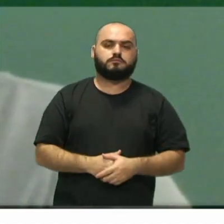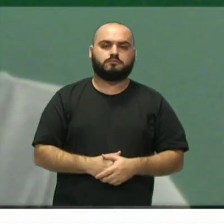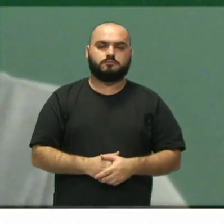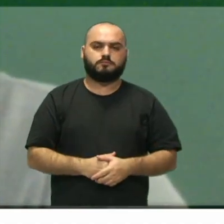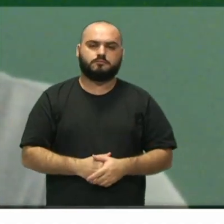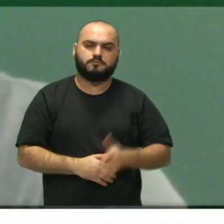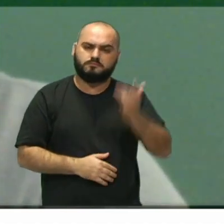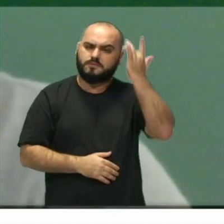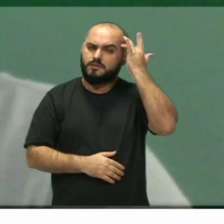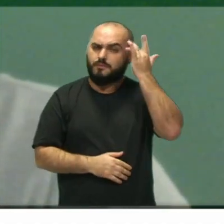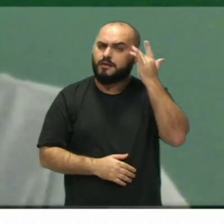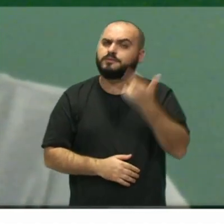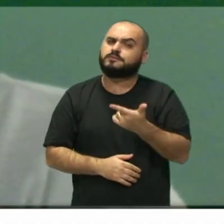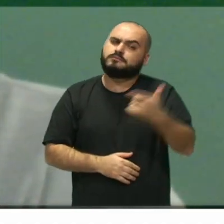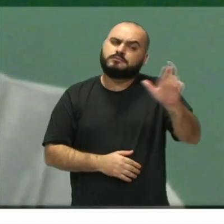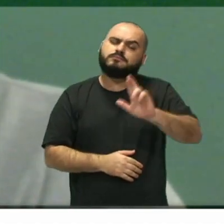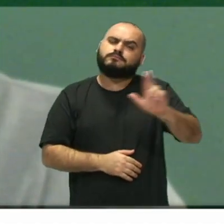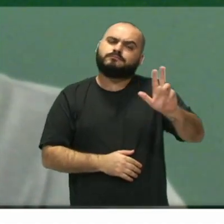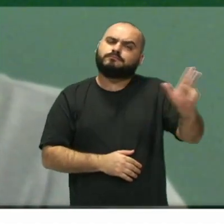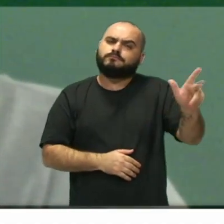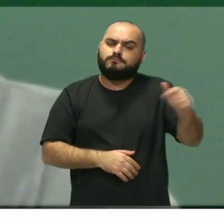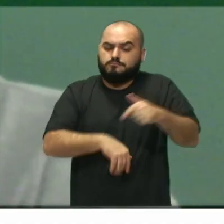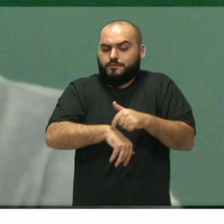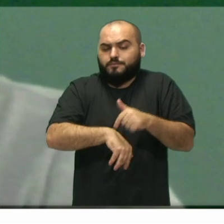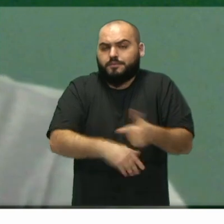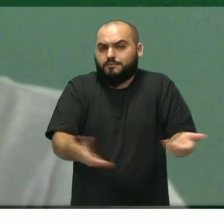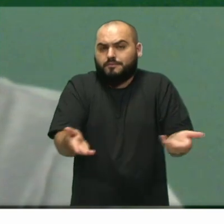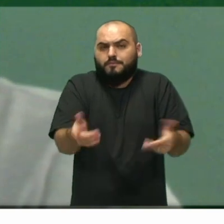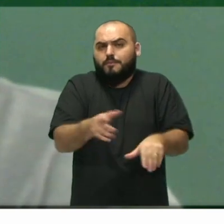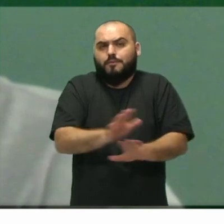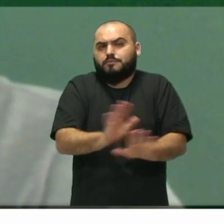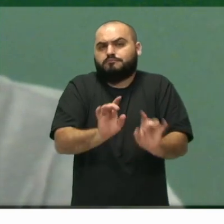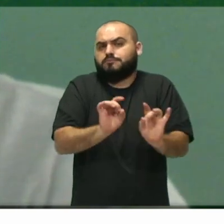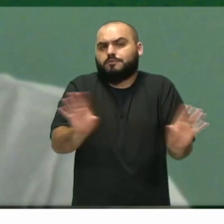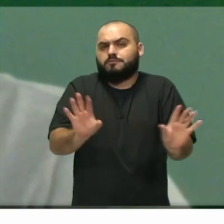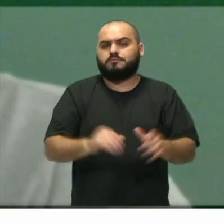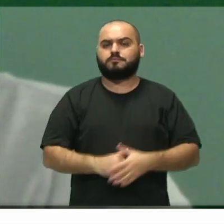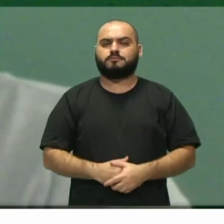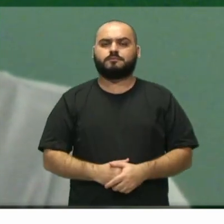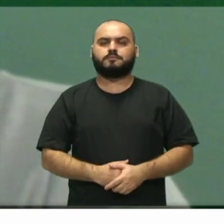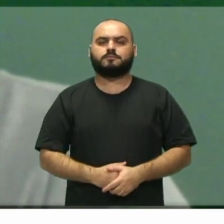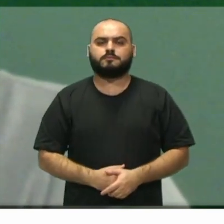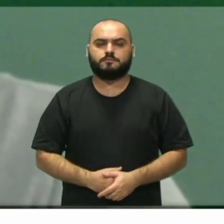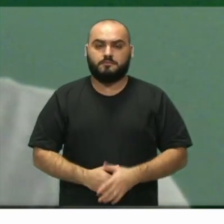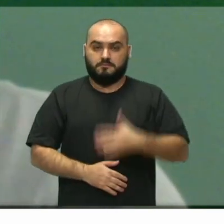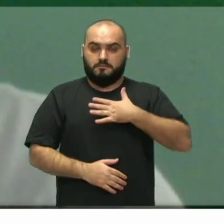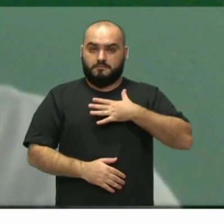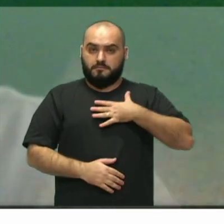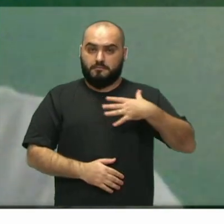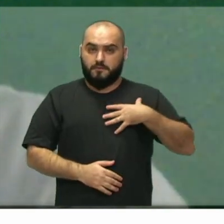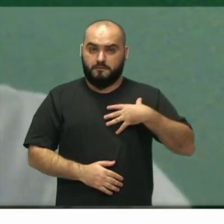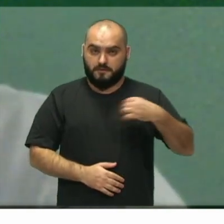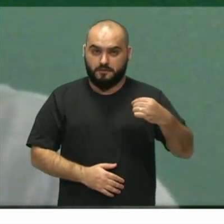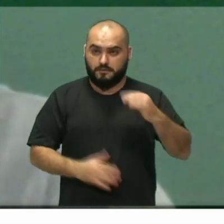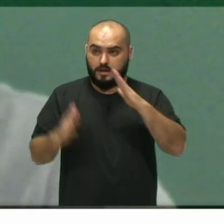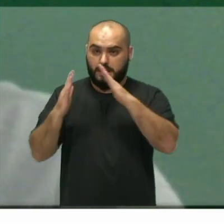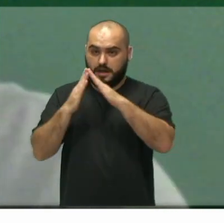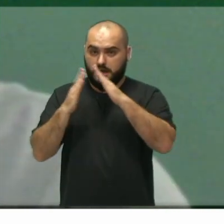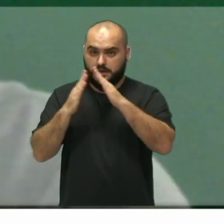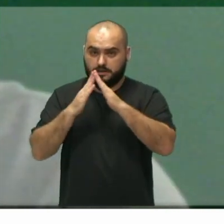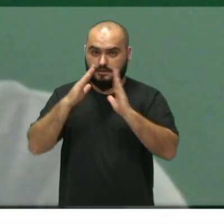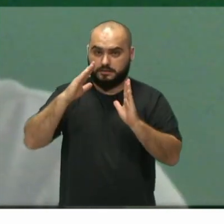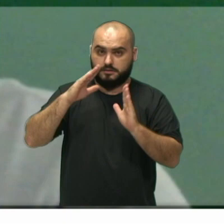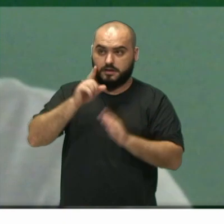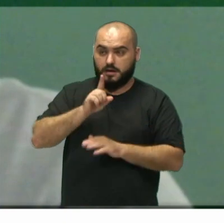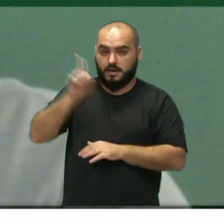outra forma, é uma alternativa para o momento que se apresenta. O meu filho, por exemplo, ele mora do outro lado do